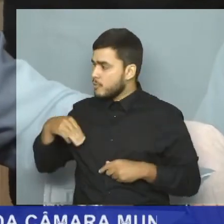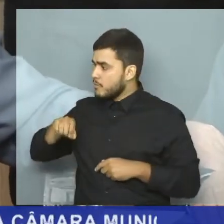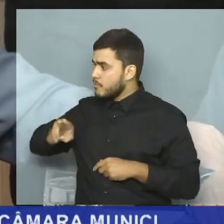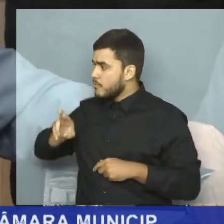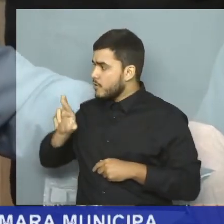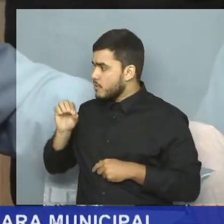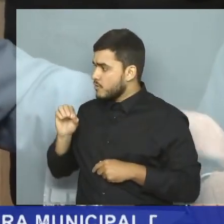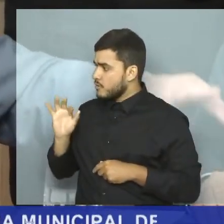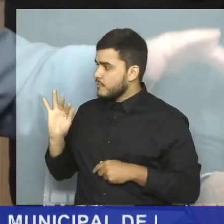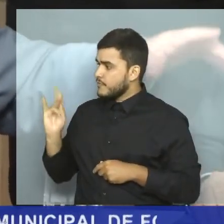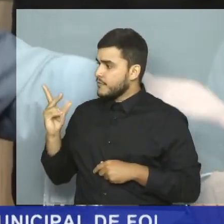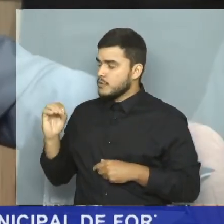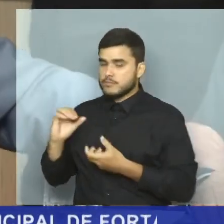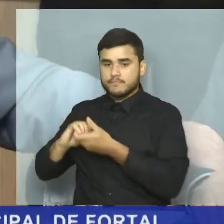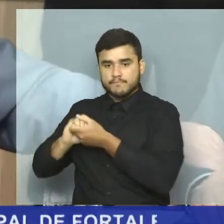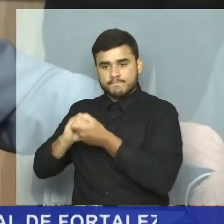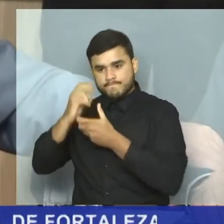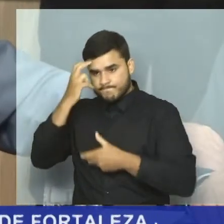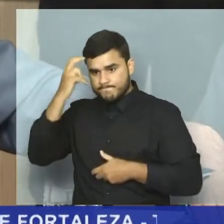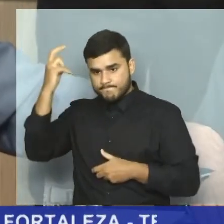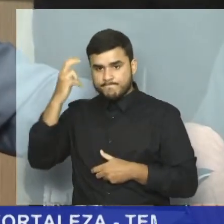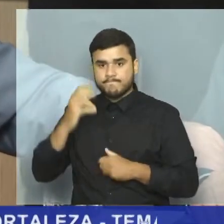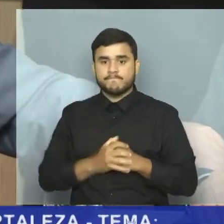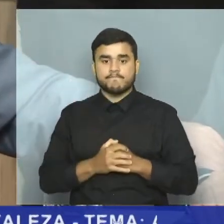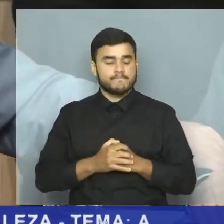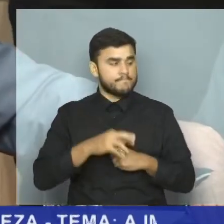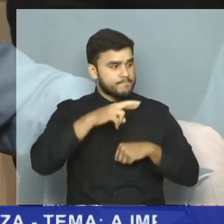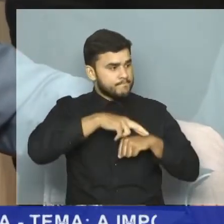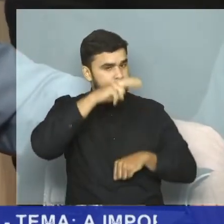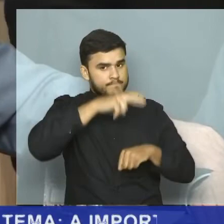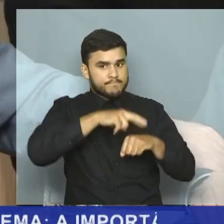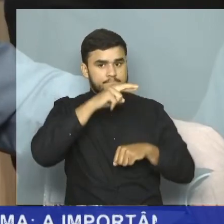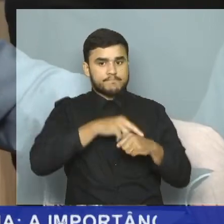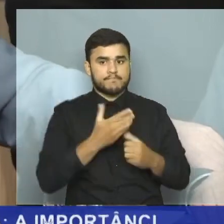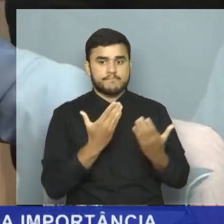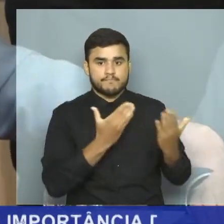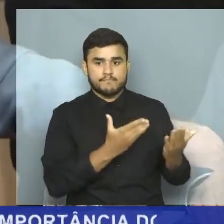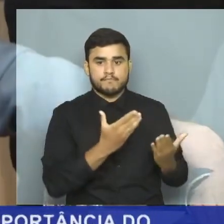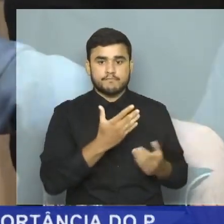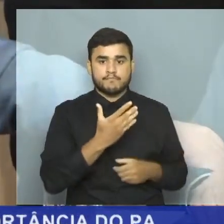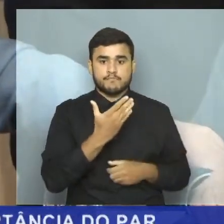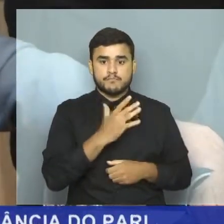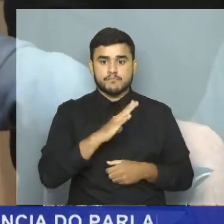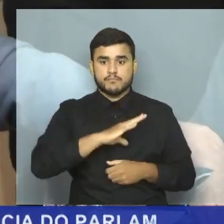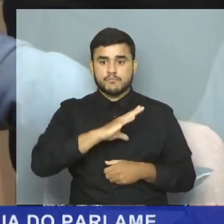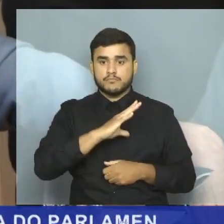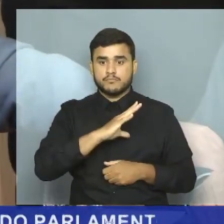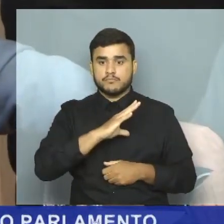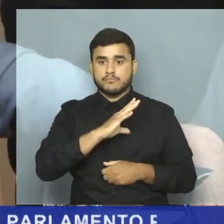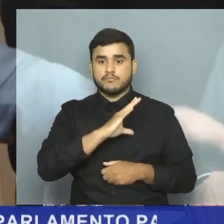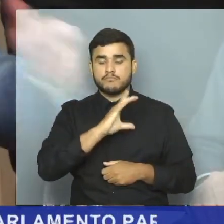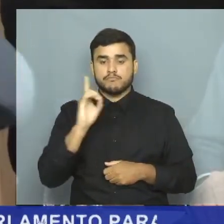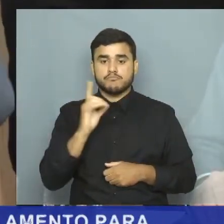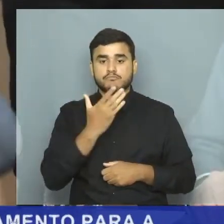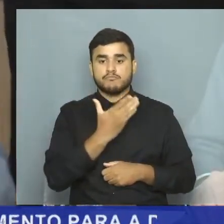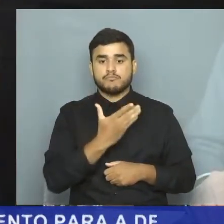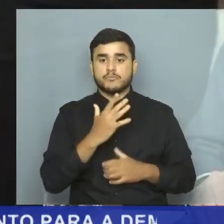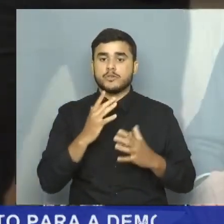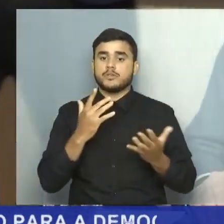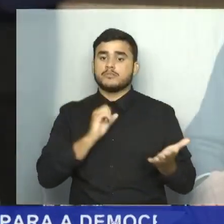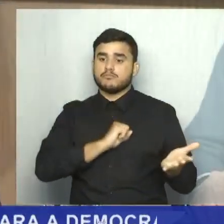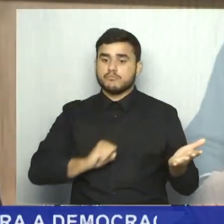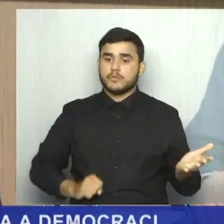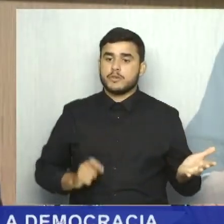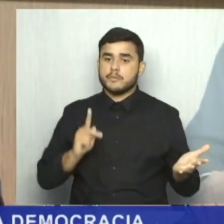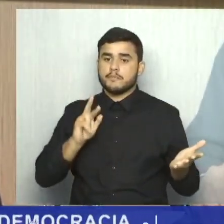talentosíssimo companheiro Mauro Filho, ao talentosíssimo companheiro Roberto Cláudio, a nossa coordenadora, ao senador Prisco, e a todas e a todos,